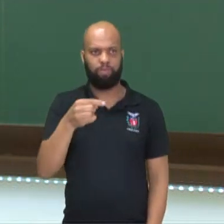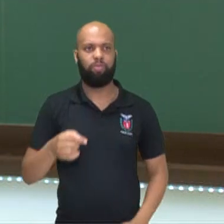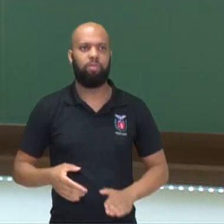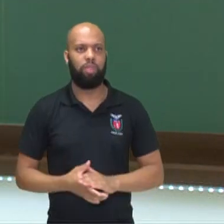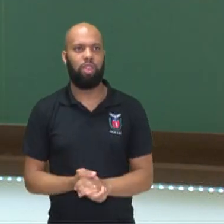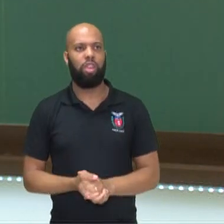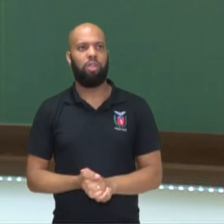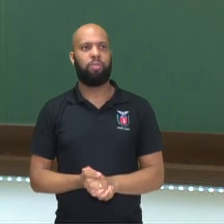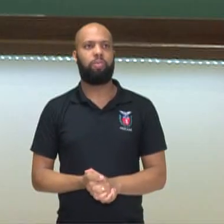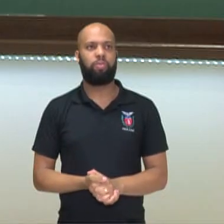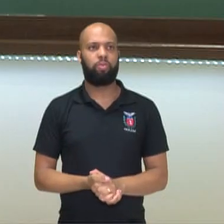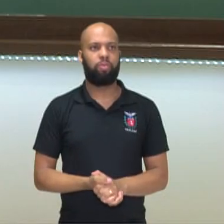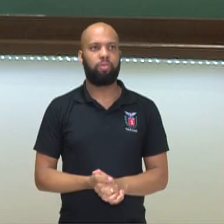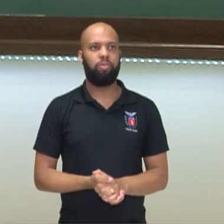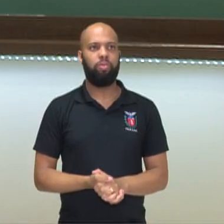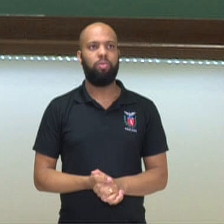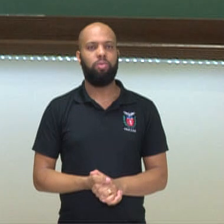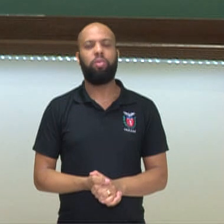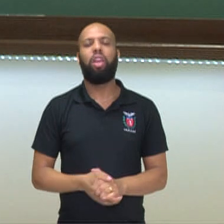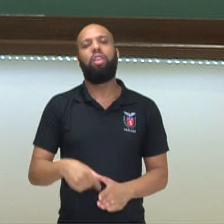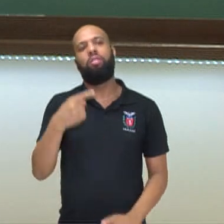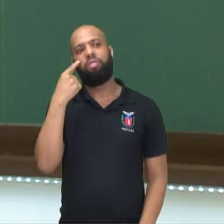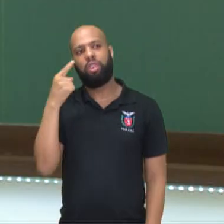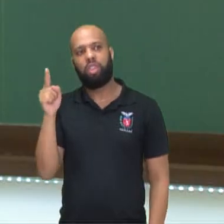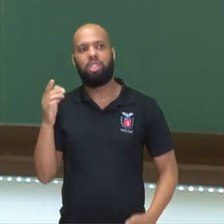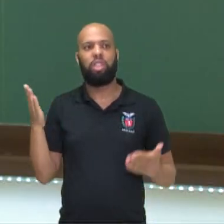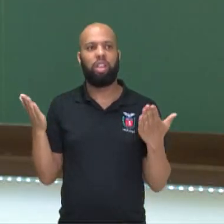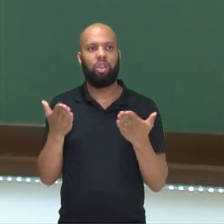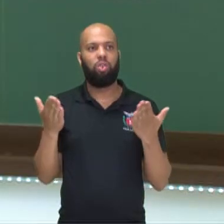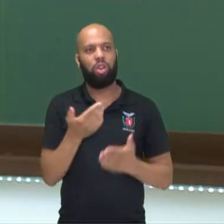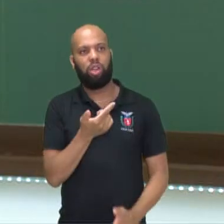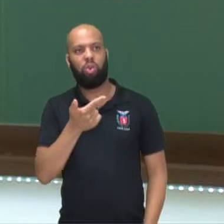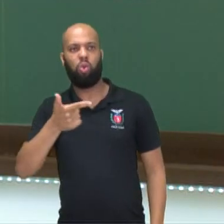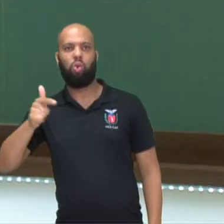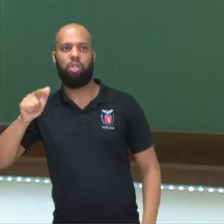lá? Aqui ainda nós temos outra